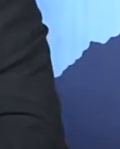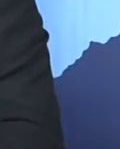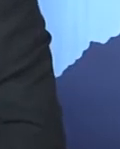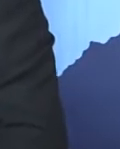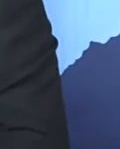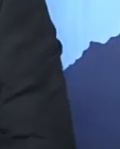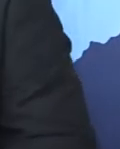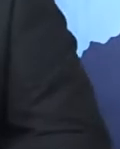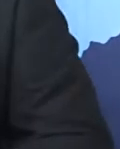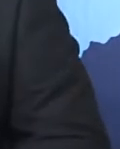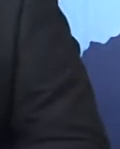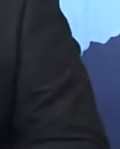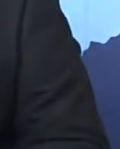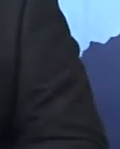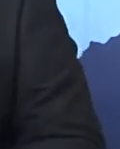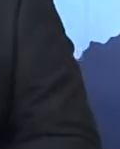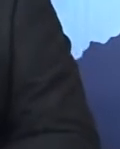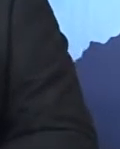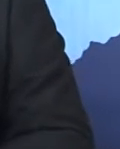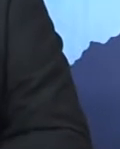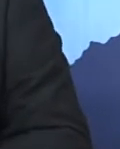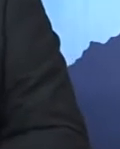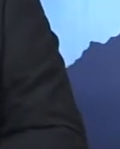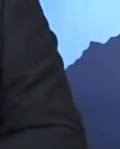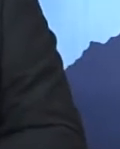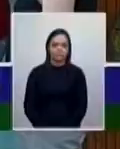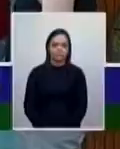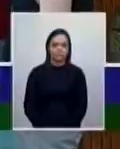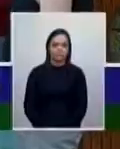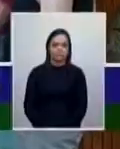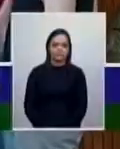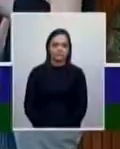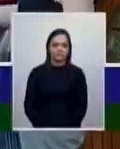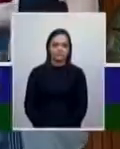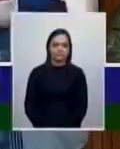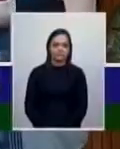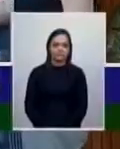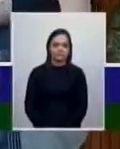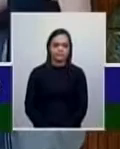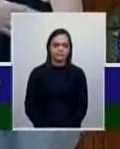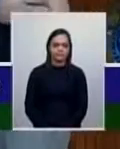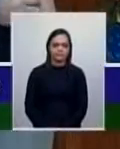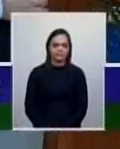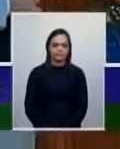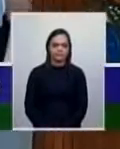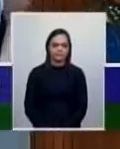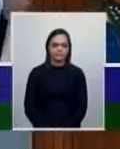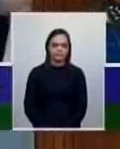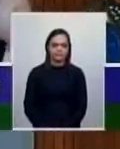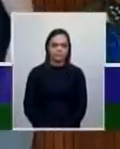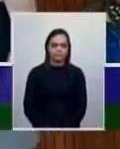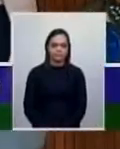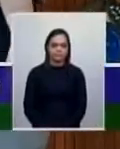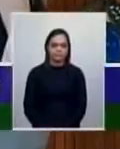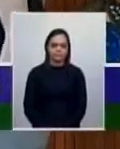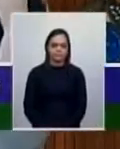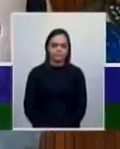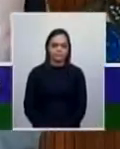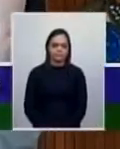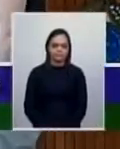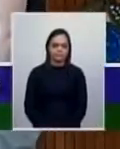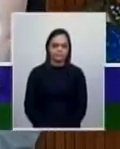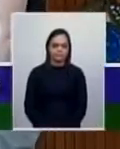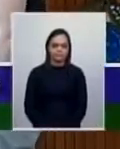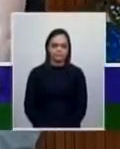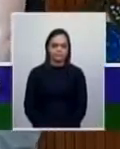pessoas e empresas que se destacaram na cidade. Na primeira sessão do mês, realizada no dia 4 de junho,